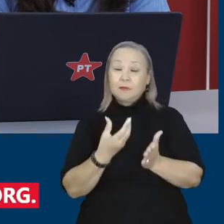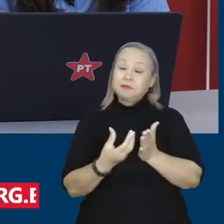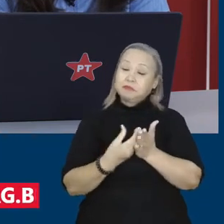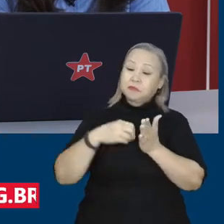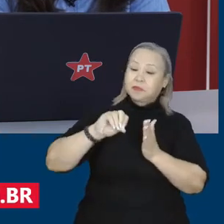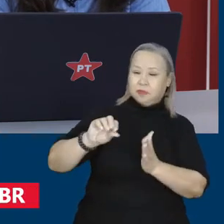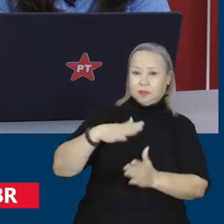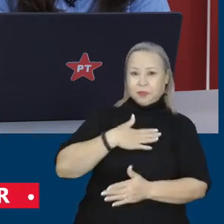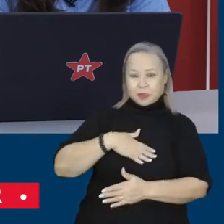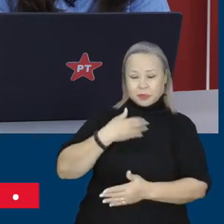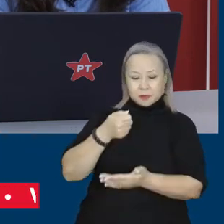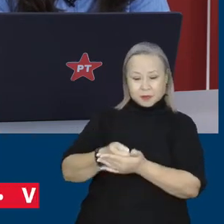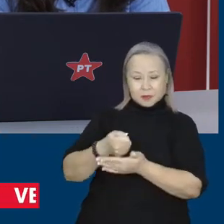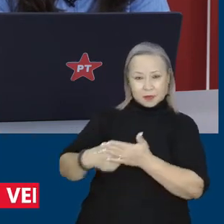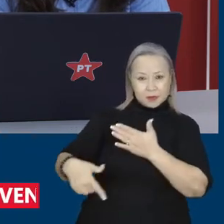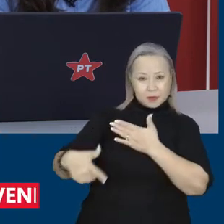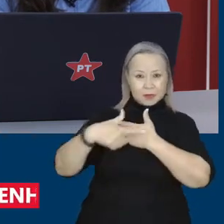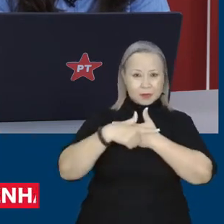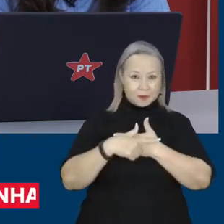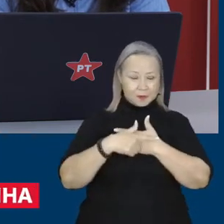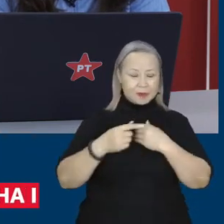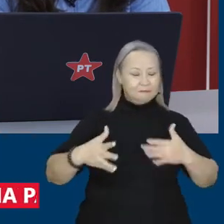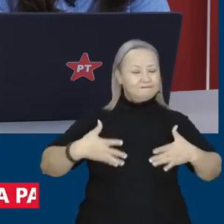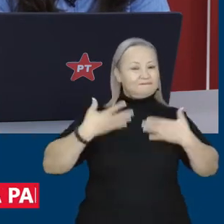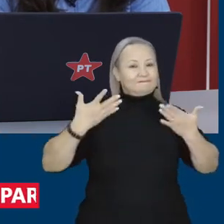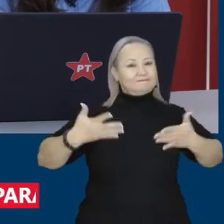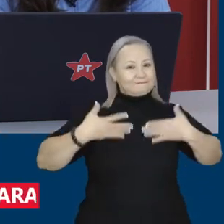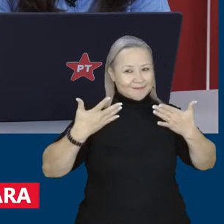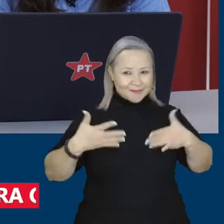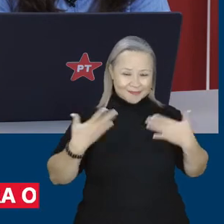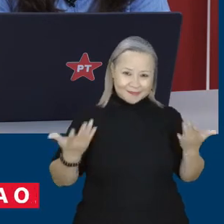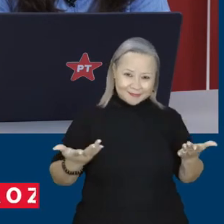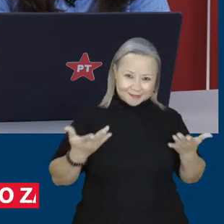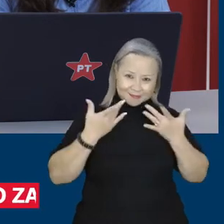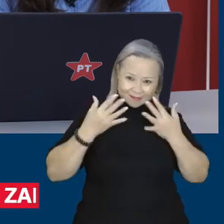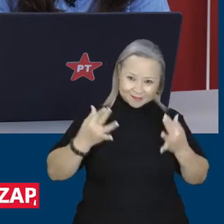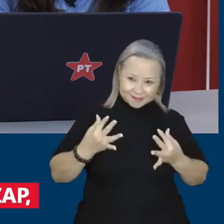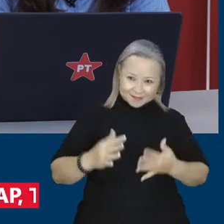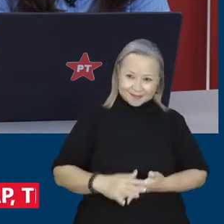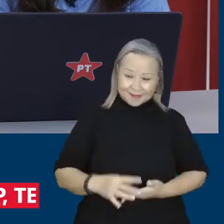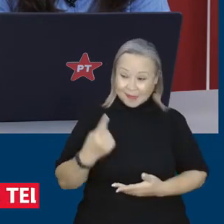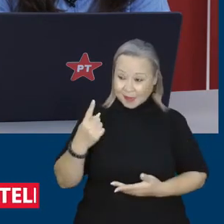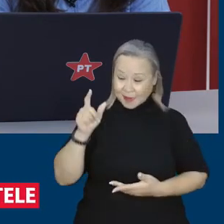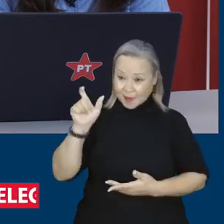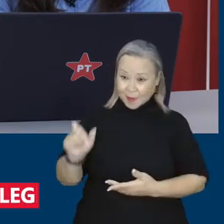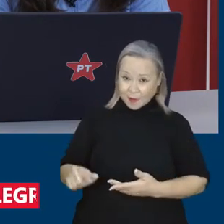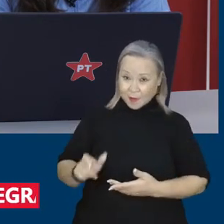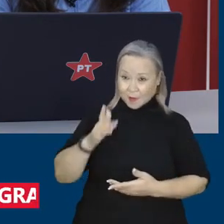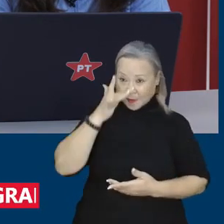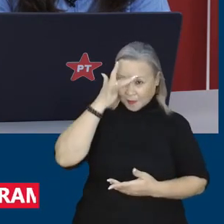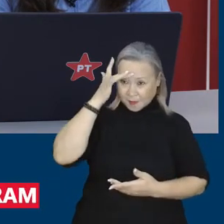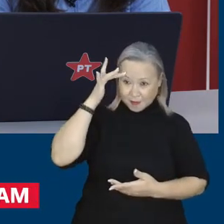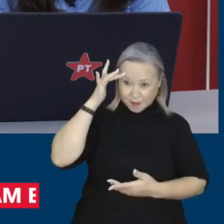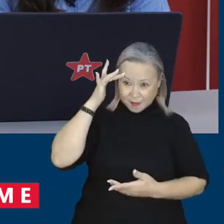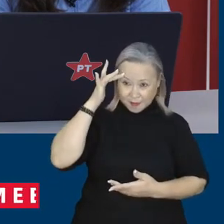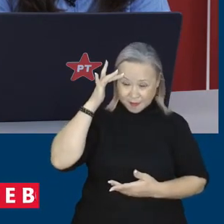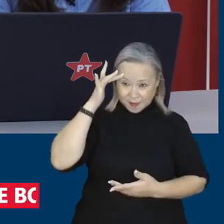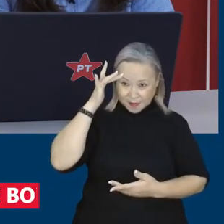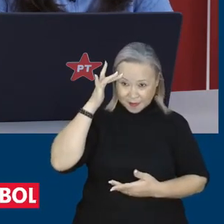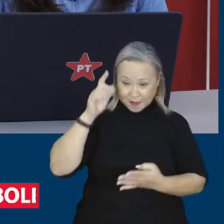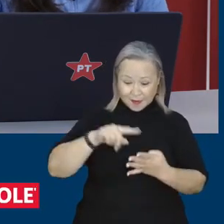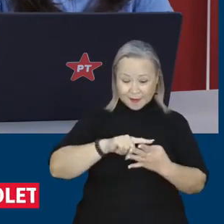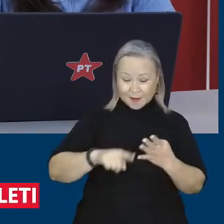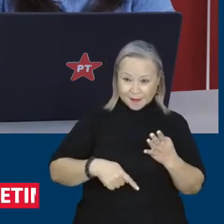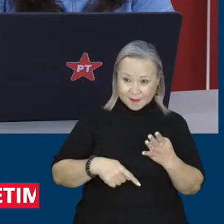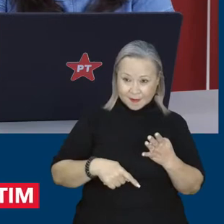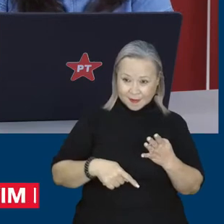estão cumprindo seu papel tão muito animado né pode ter uma ideia um deles se chama o nome dos quatro porque